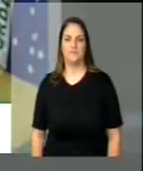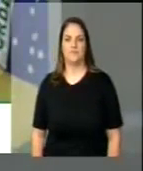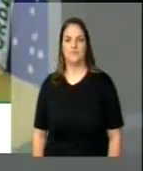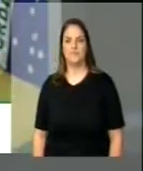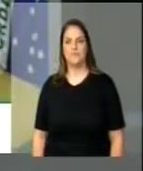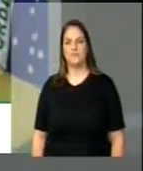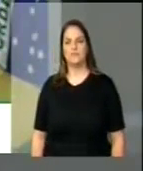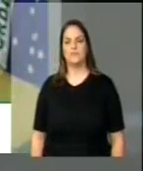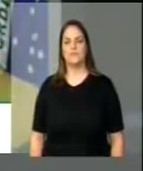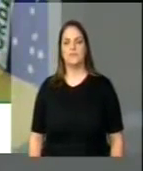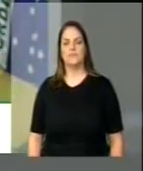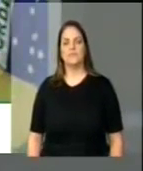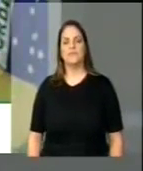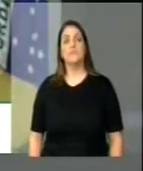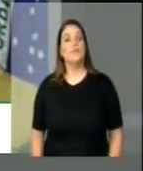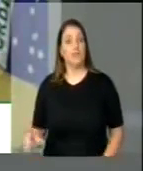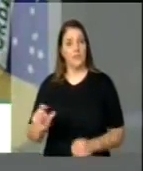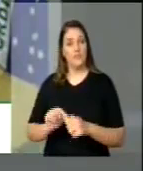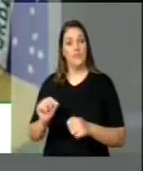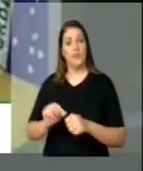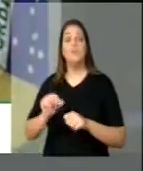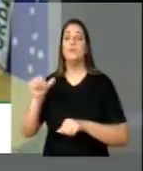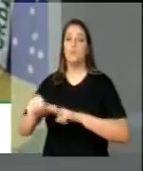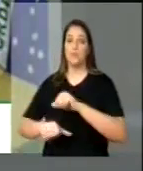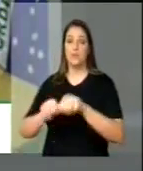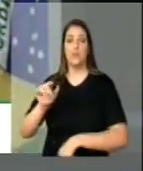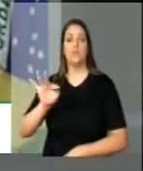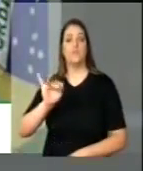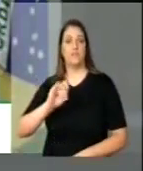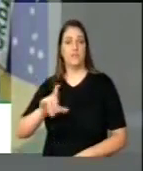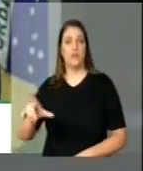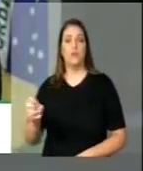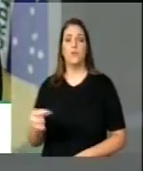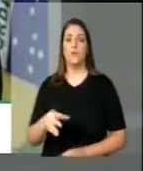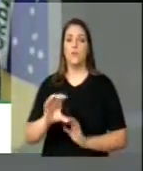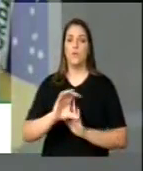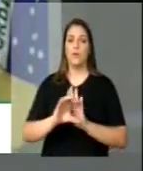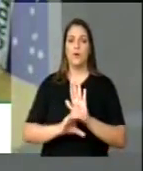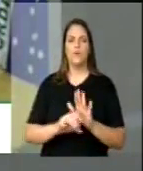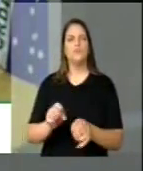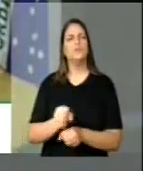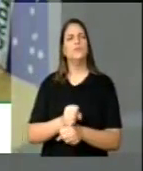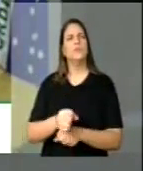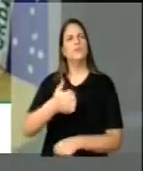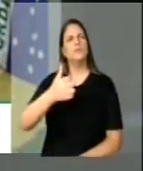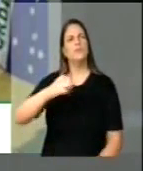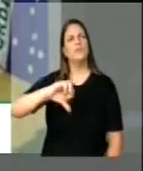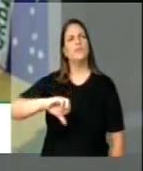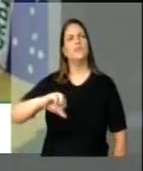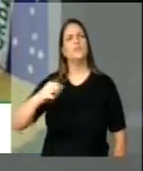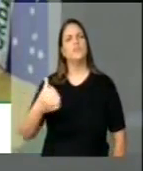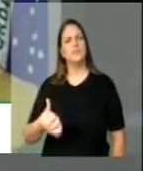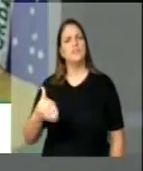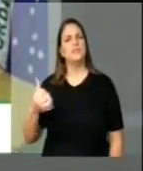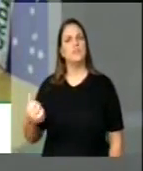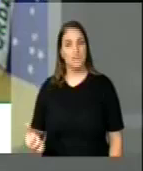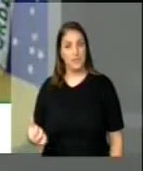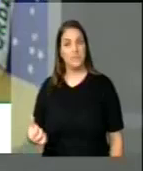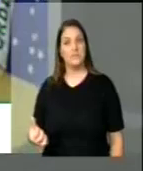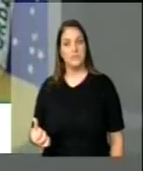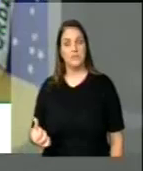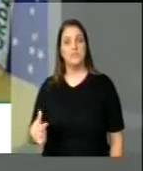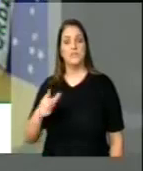uma reforma fiscal por meio do novo Código Tributário Nacional de 1966, quando exatamente